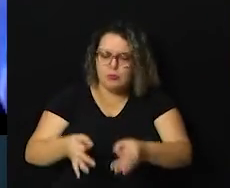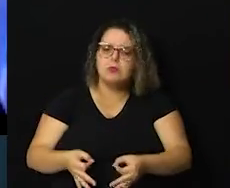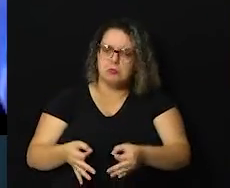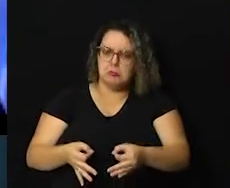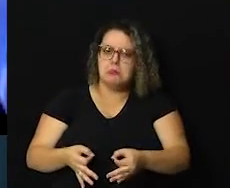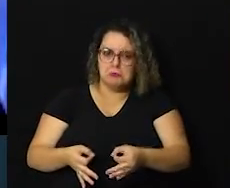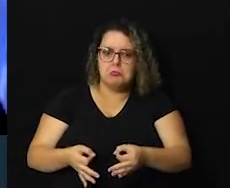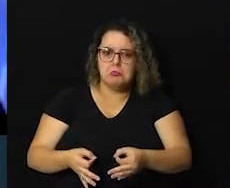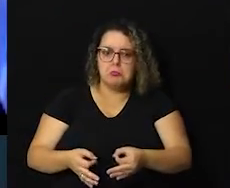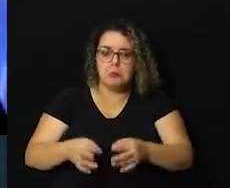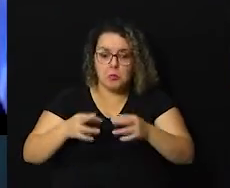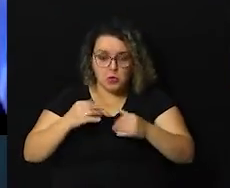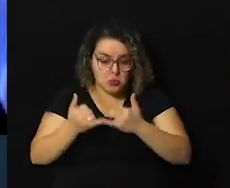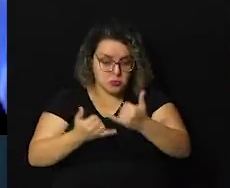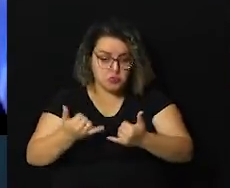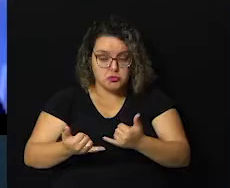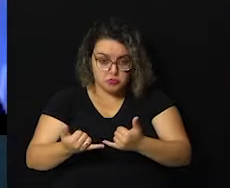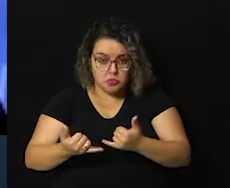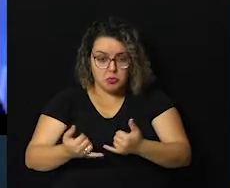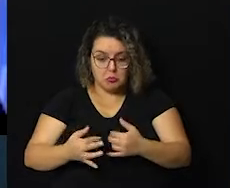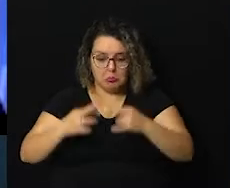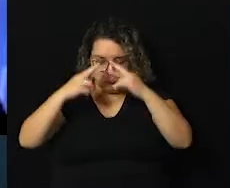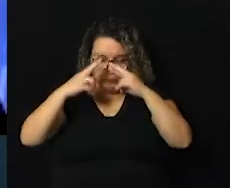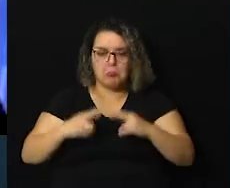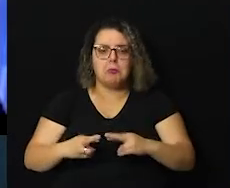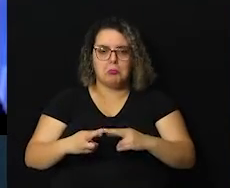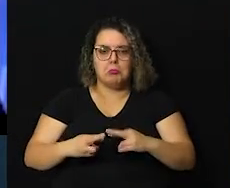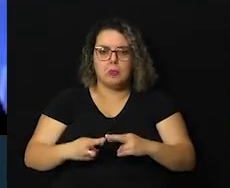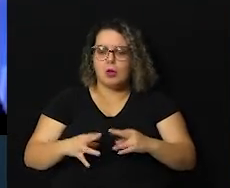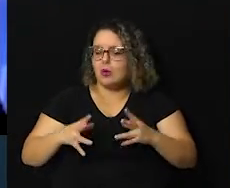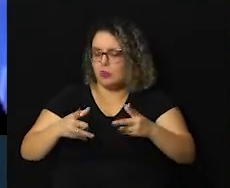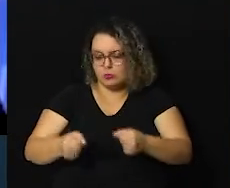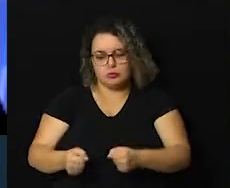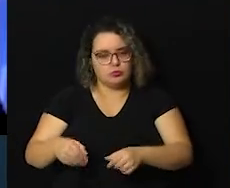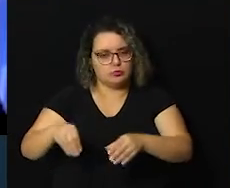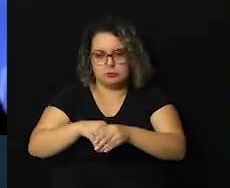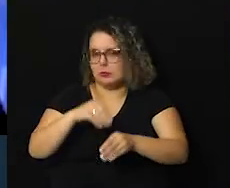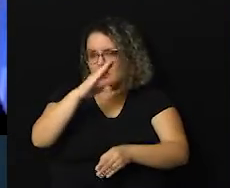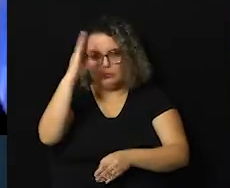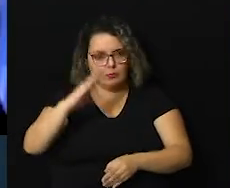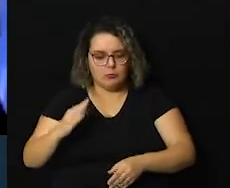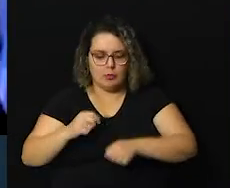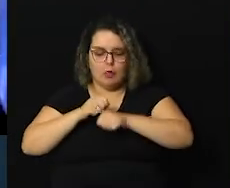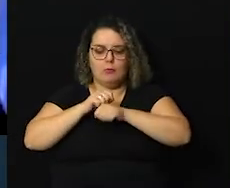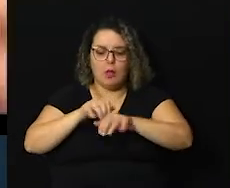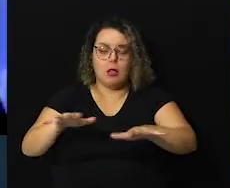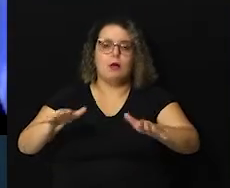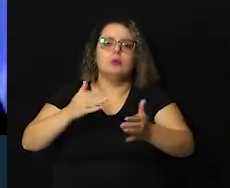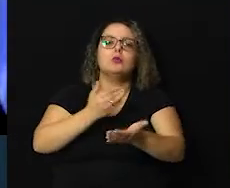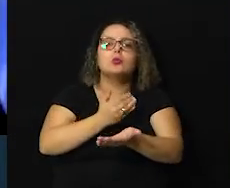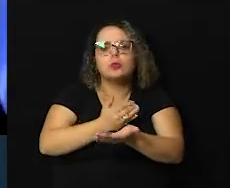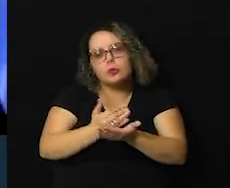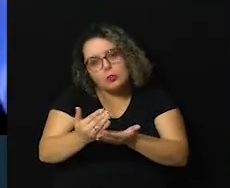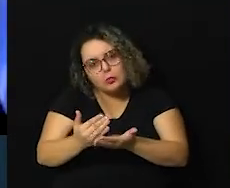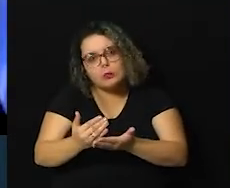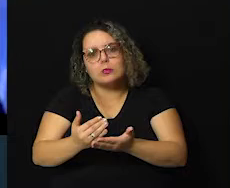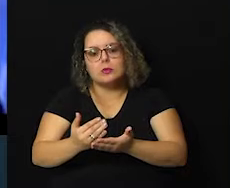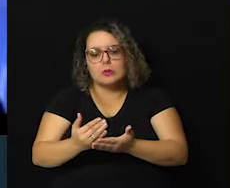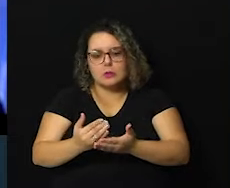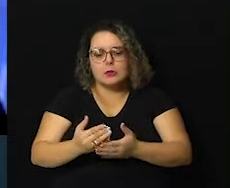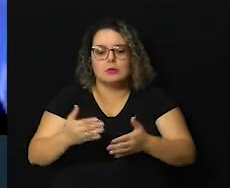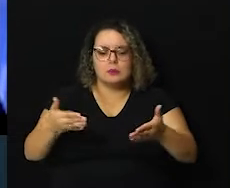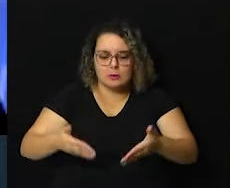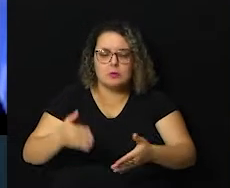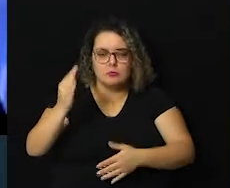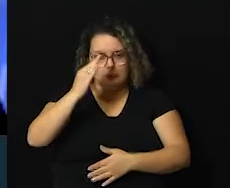consolidada lá fora com jogos super respeitados e com talento 100% brasileiro agora eles expandiram mas o começo